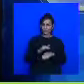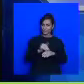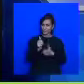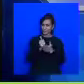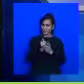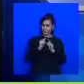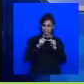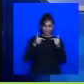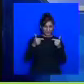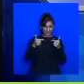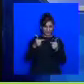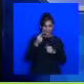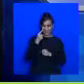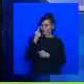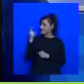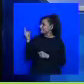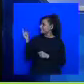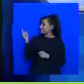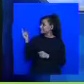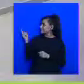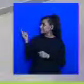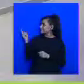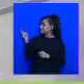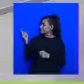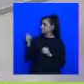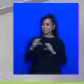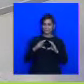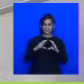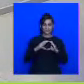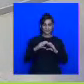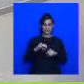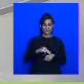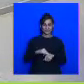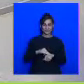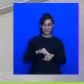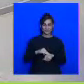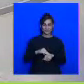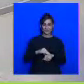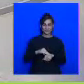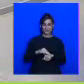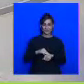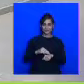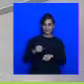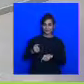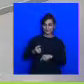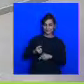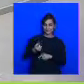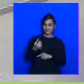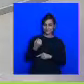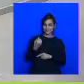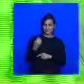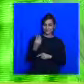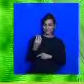Pode chamar que a sorte vem. Vem sorte, vem sorte. Bola marrom,